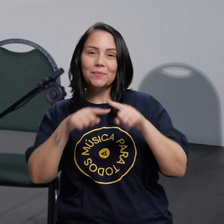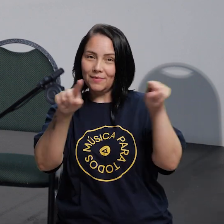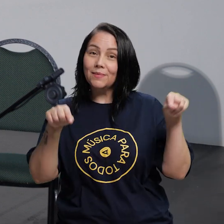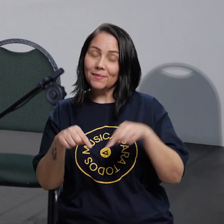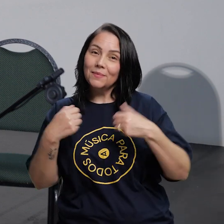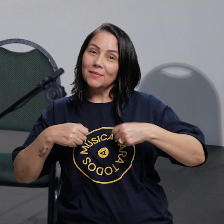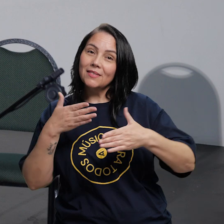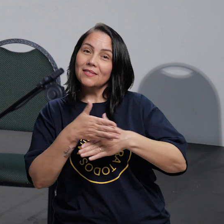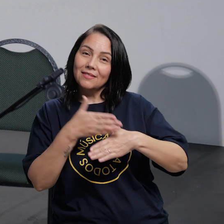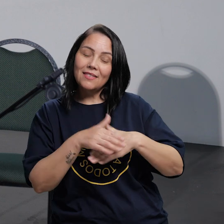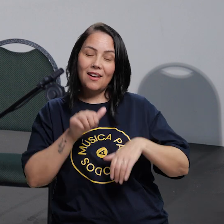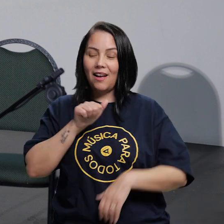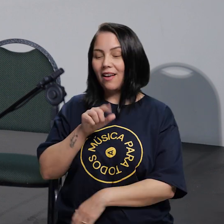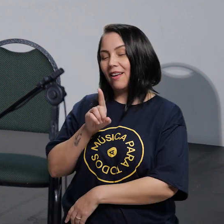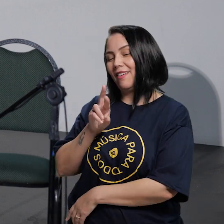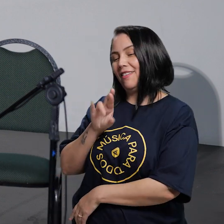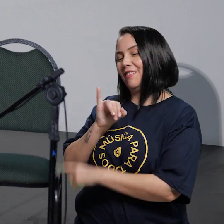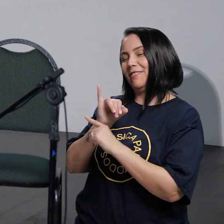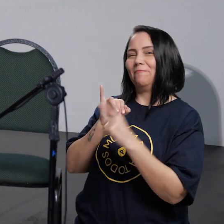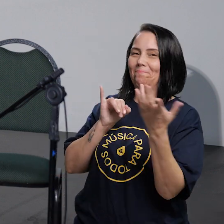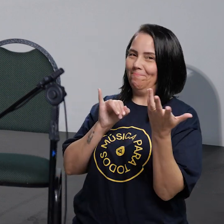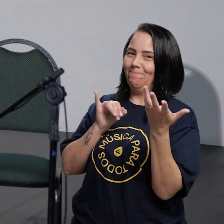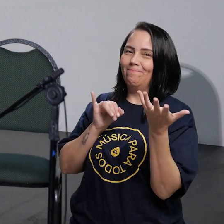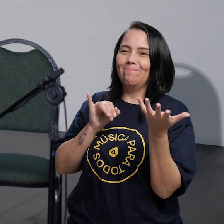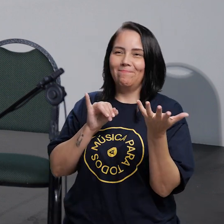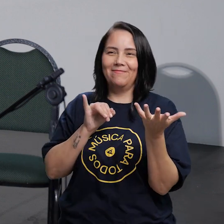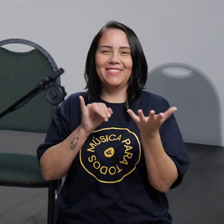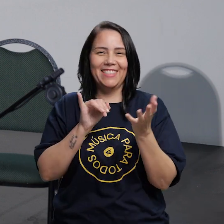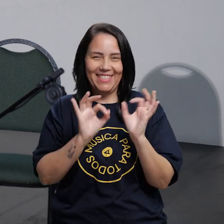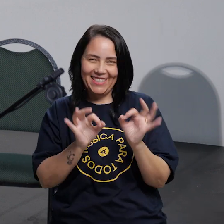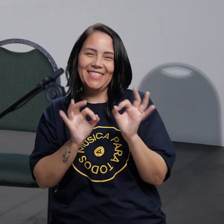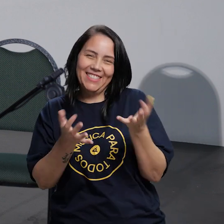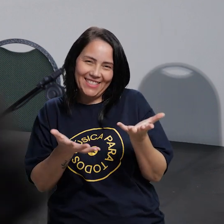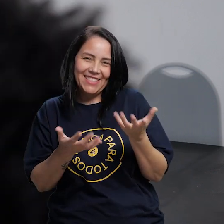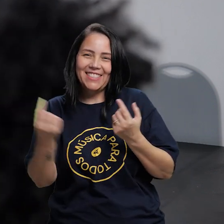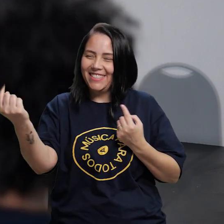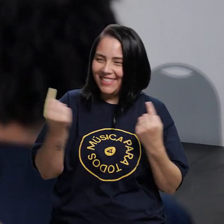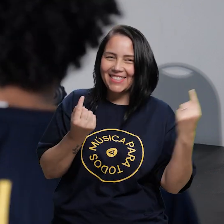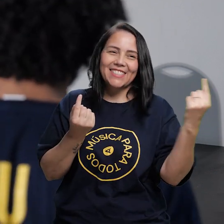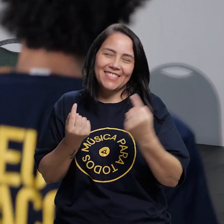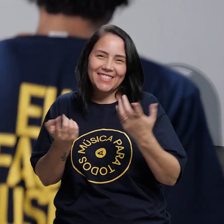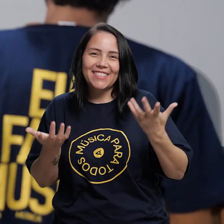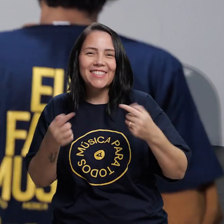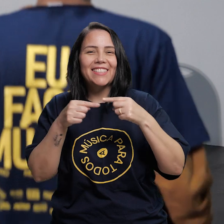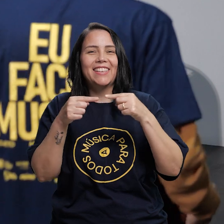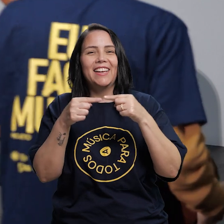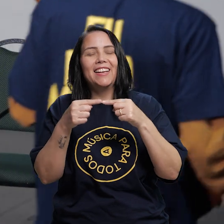Essa turma, para participar da turma, tem que começar com Adri. Então, tem o Adriel, aí entrou o Adriano.